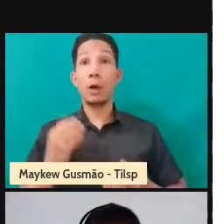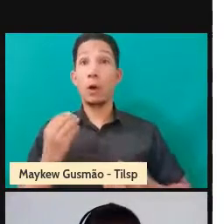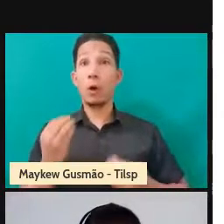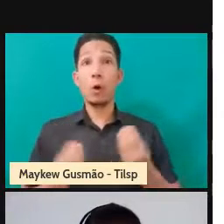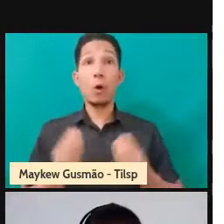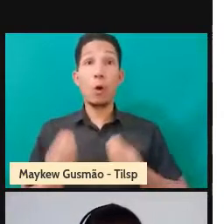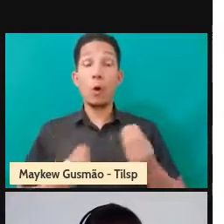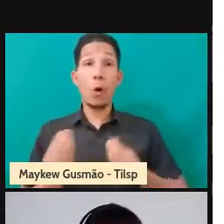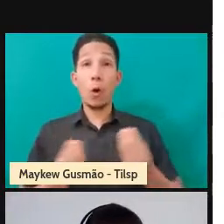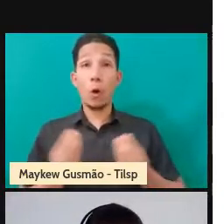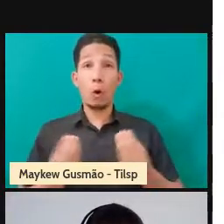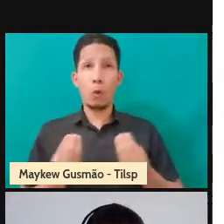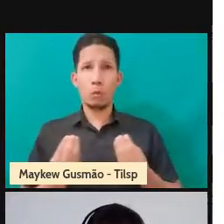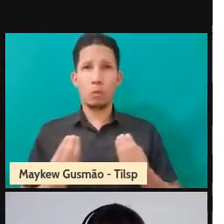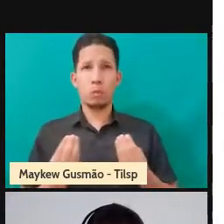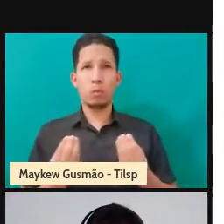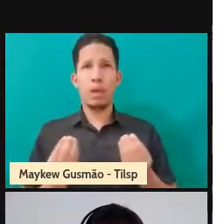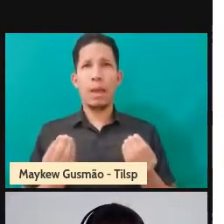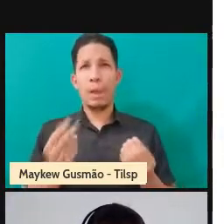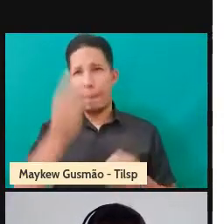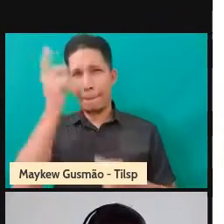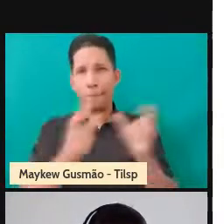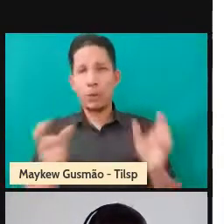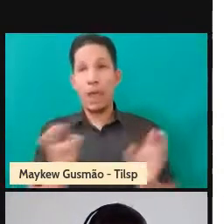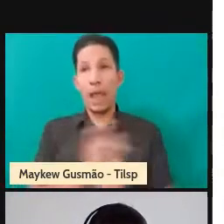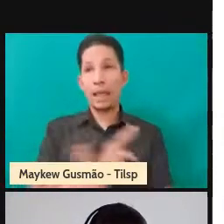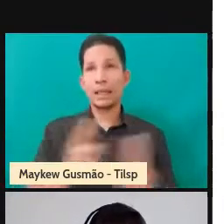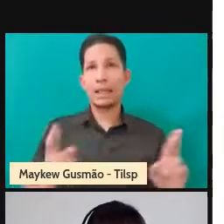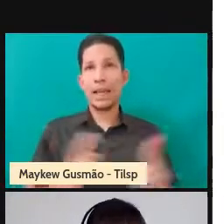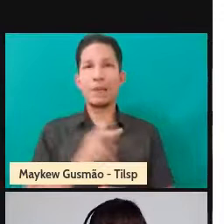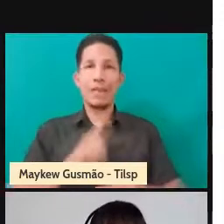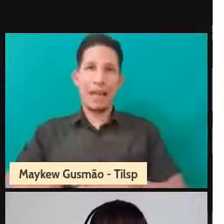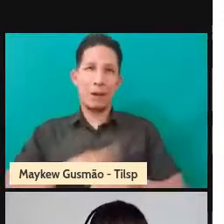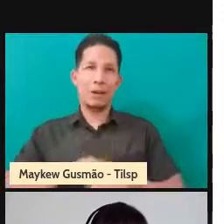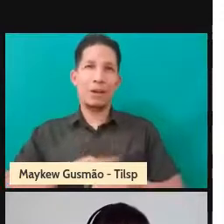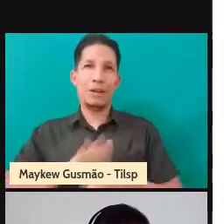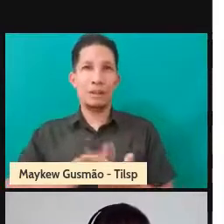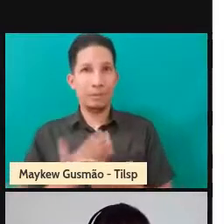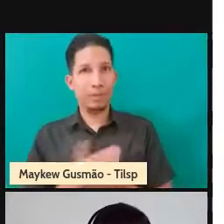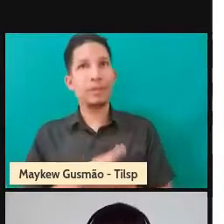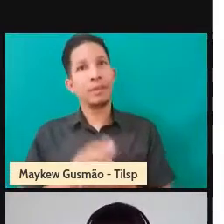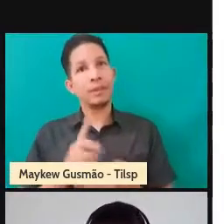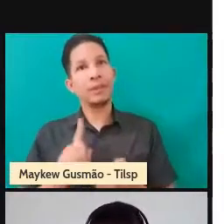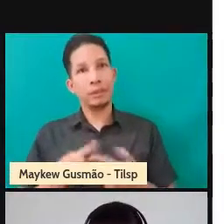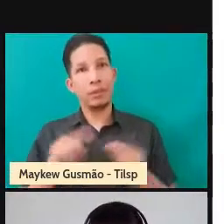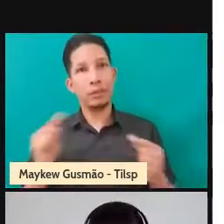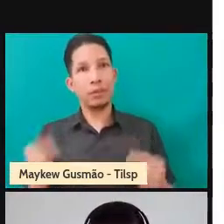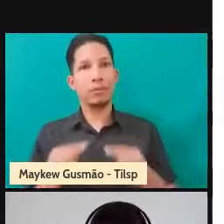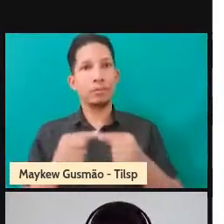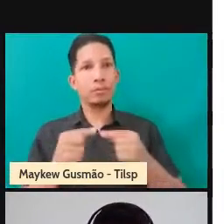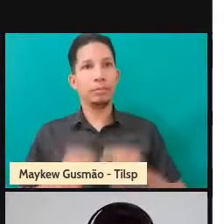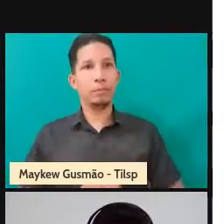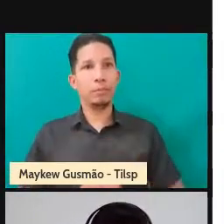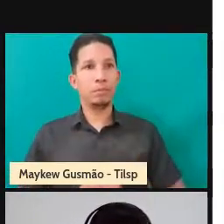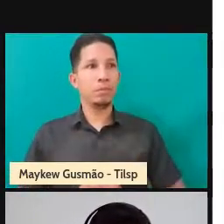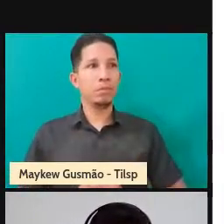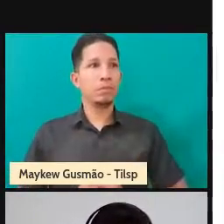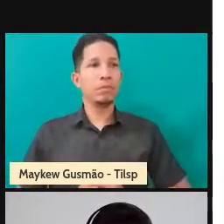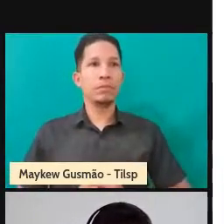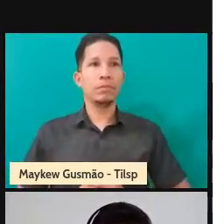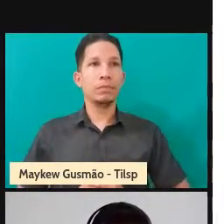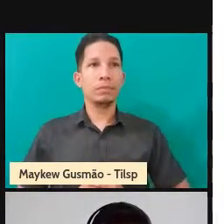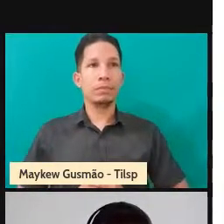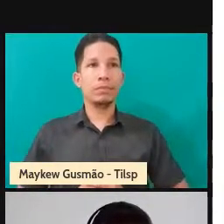a relação entre as pessoas durante a interpretação. Isso também tem a ver com esse ato responsável.